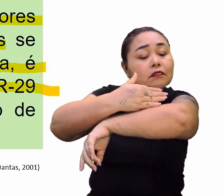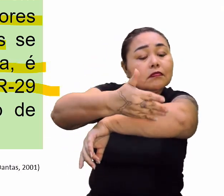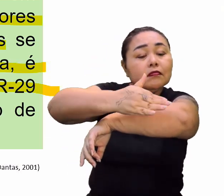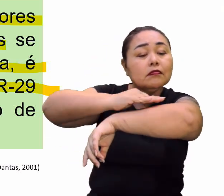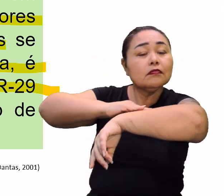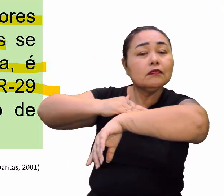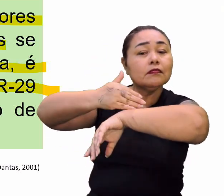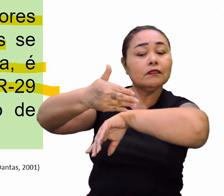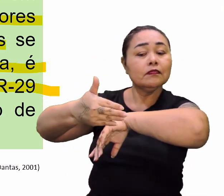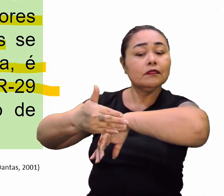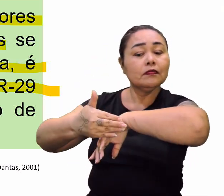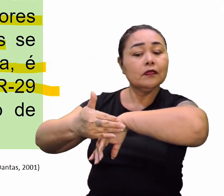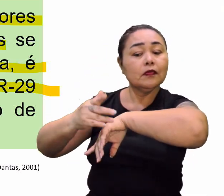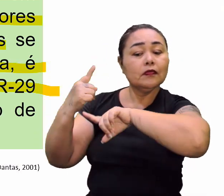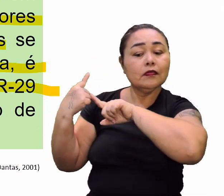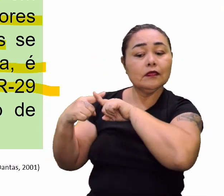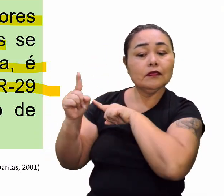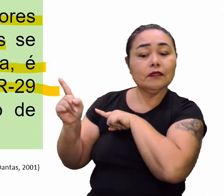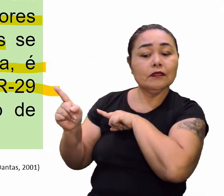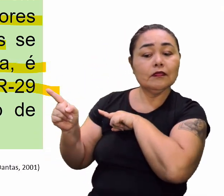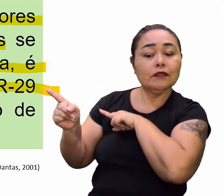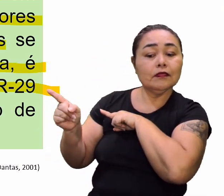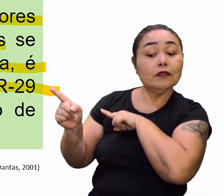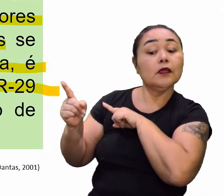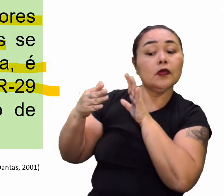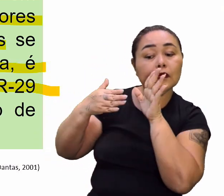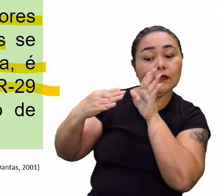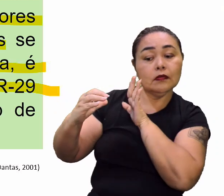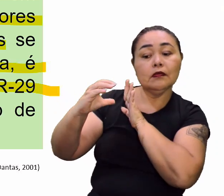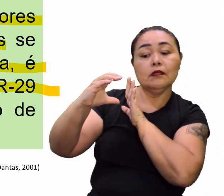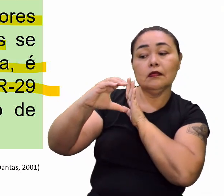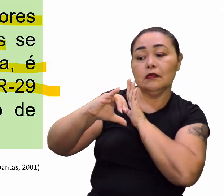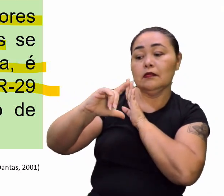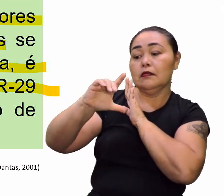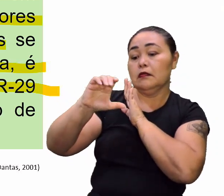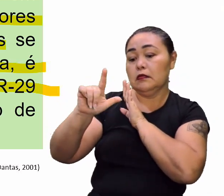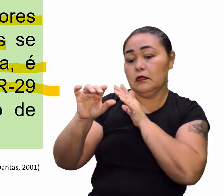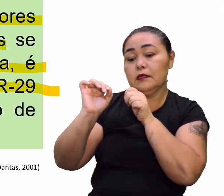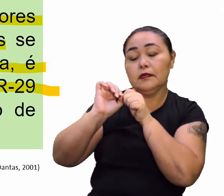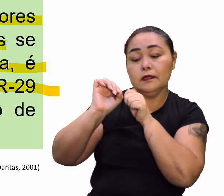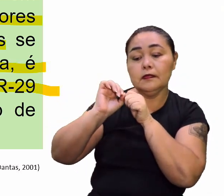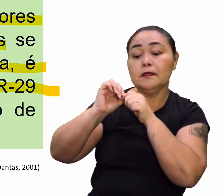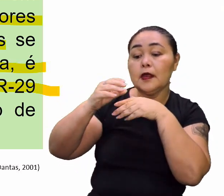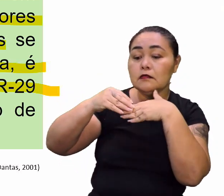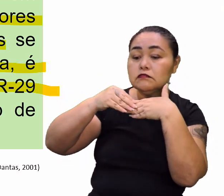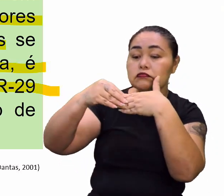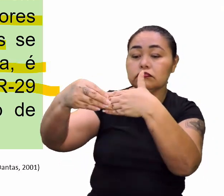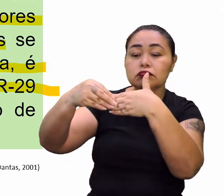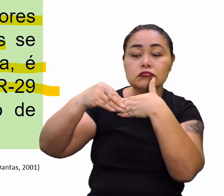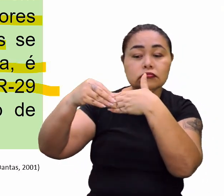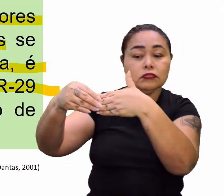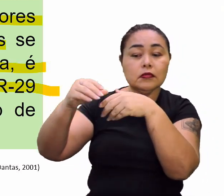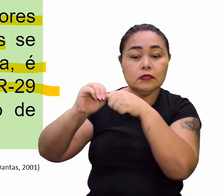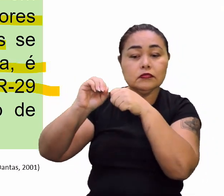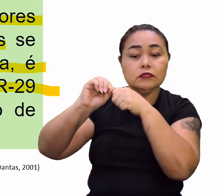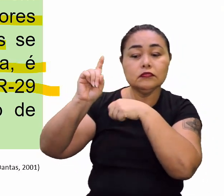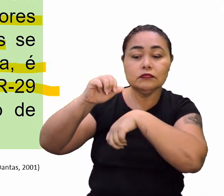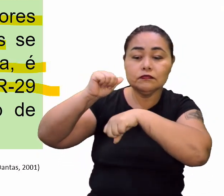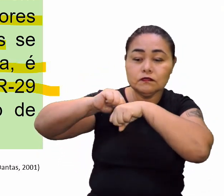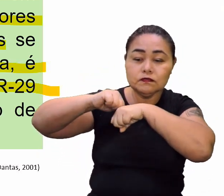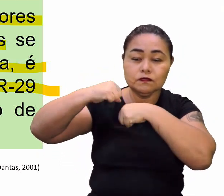Jorge, por conta aí do ciclo, né? Isso. A necessidade do escoamento da produção da